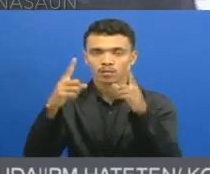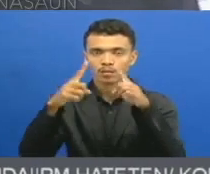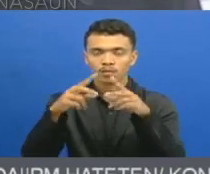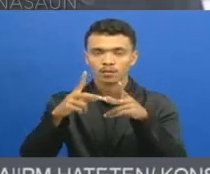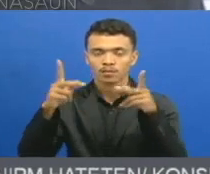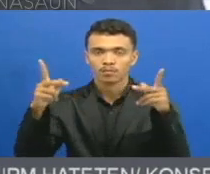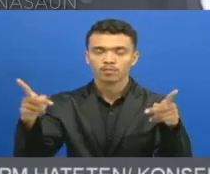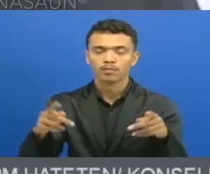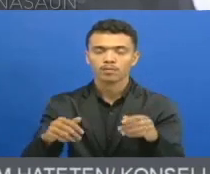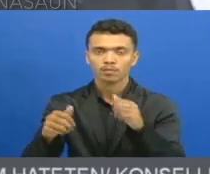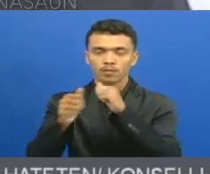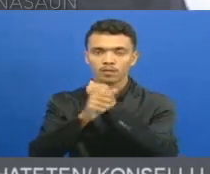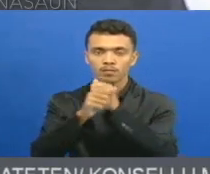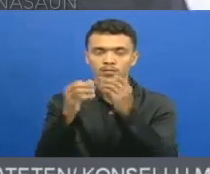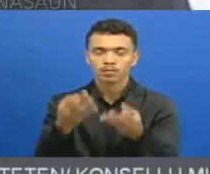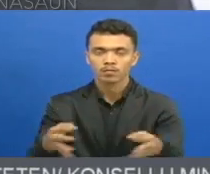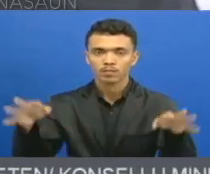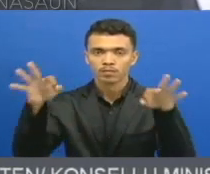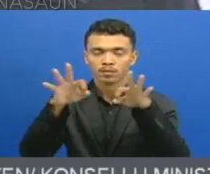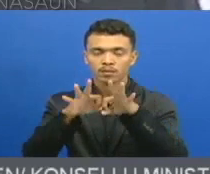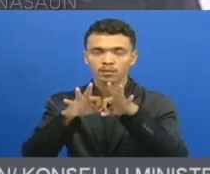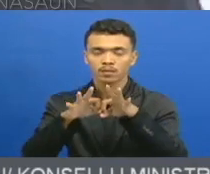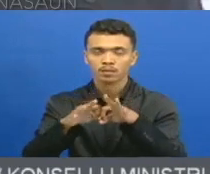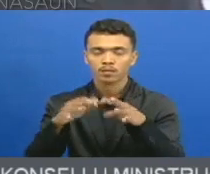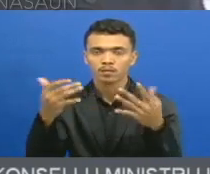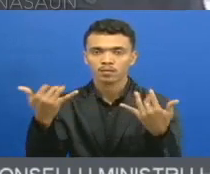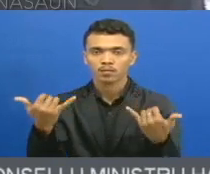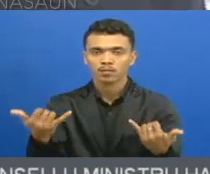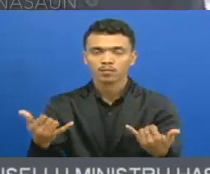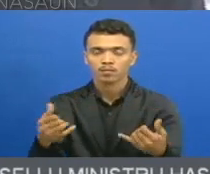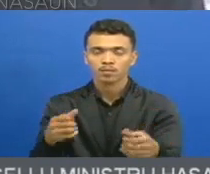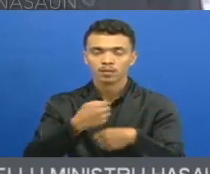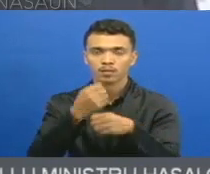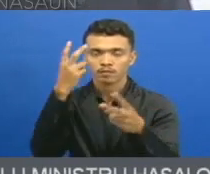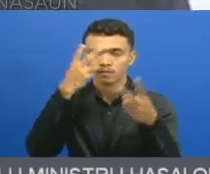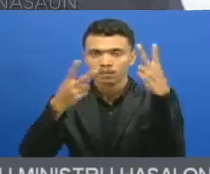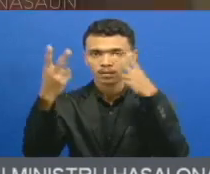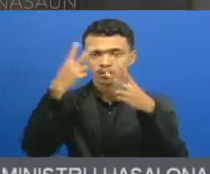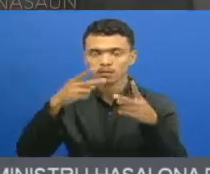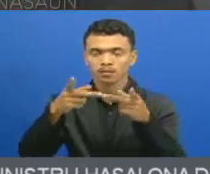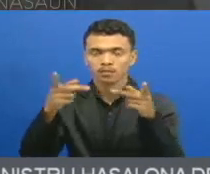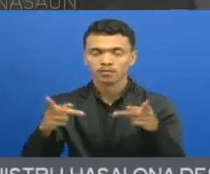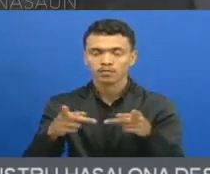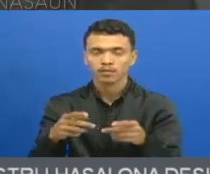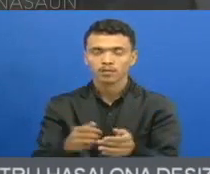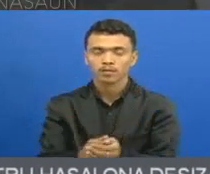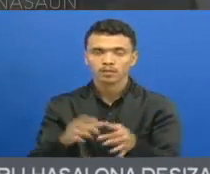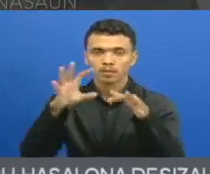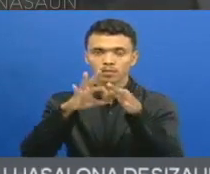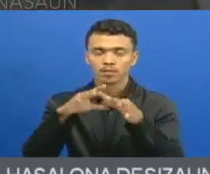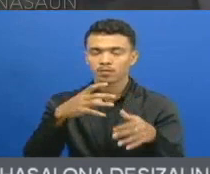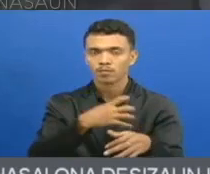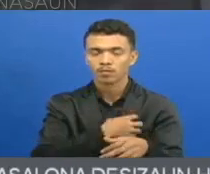Ida Nem, mas assunto Ida Nebe importante de Tebes, ou em Sua Excelência Halosita, mas Iha Comando. Total efetivo Iha Comando